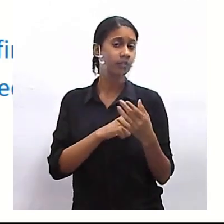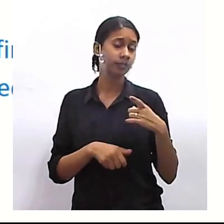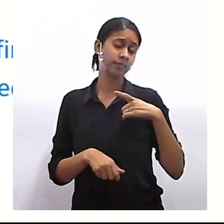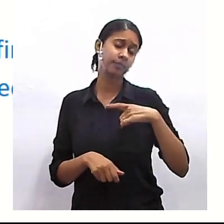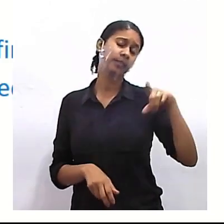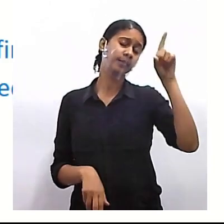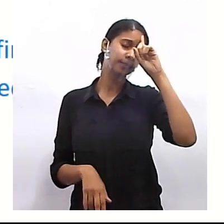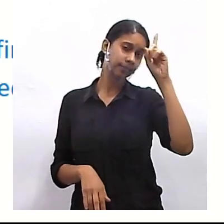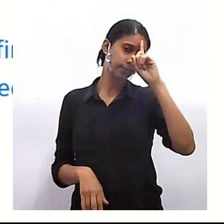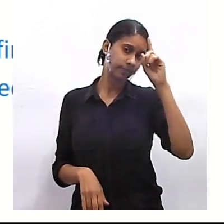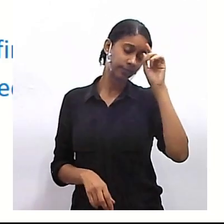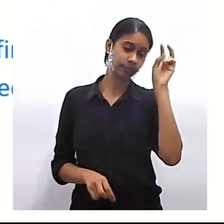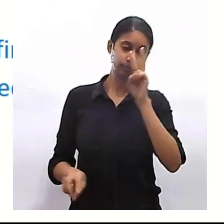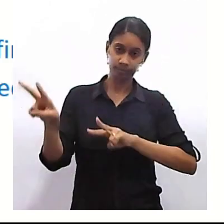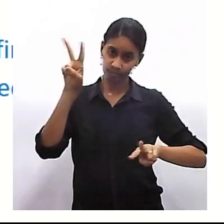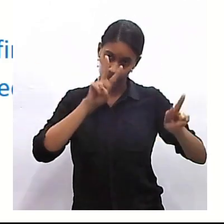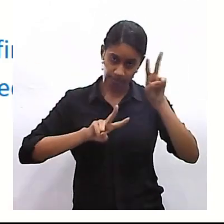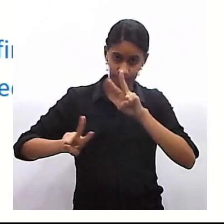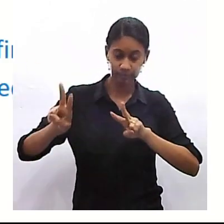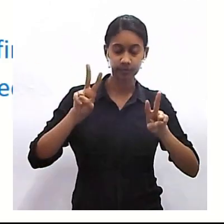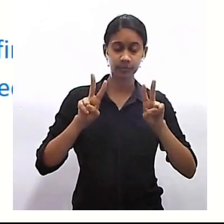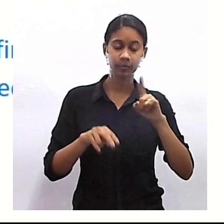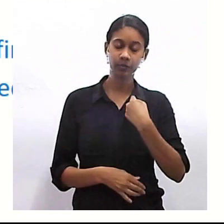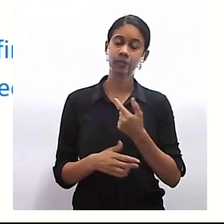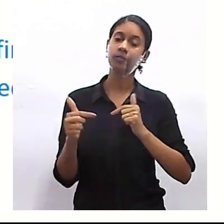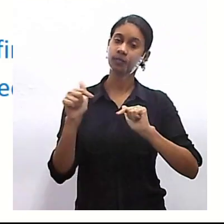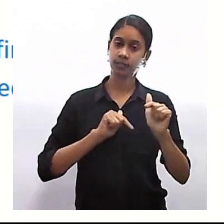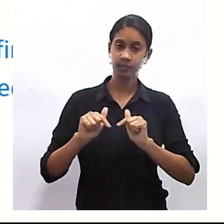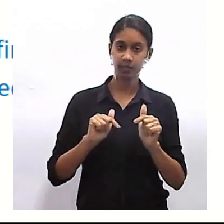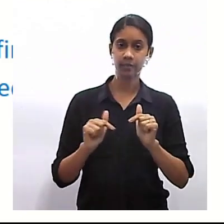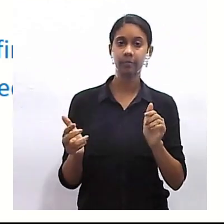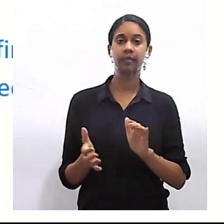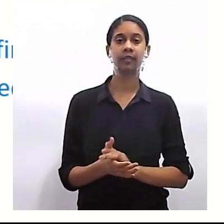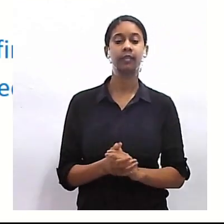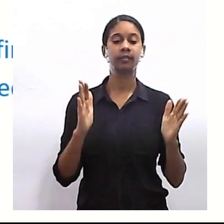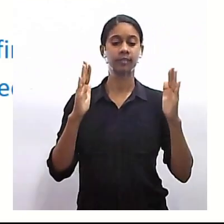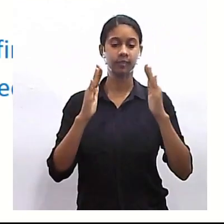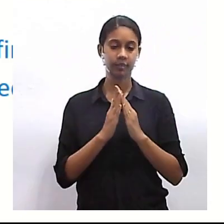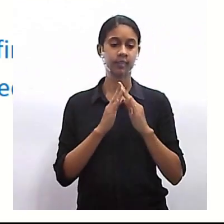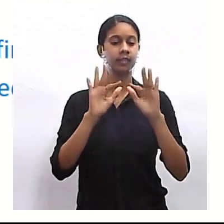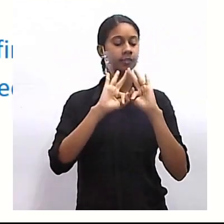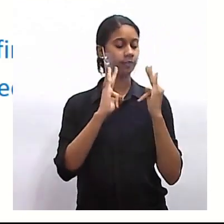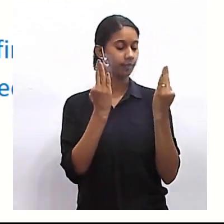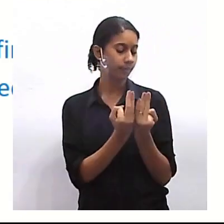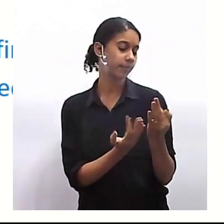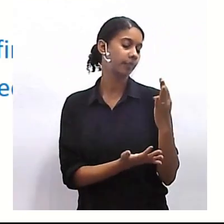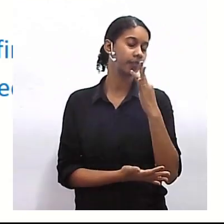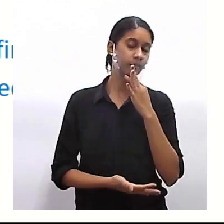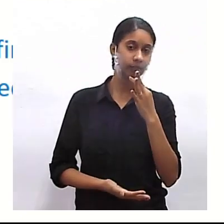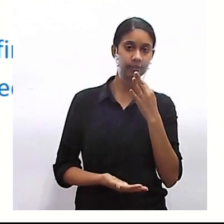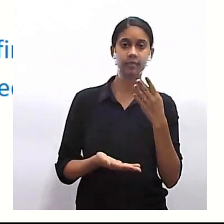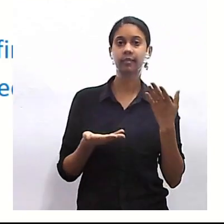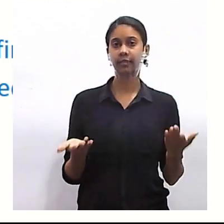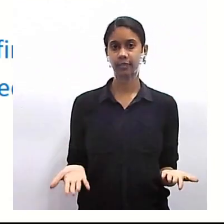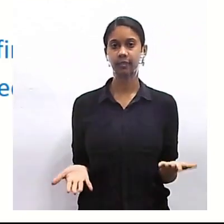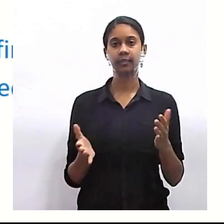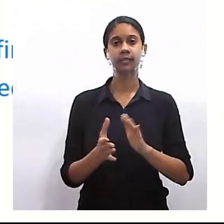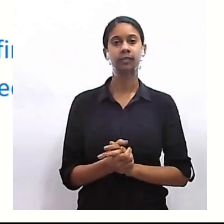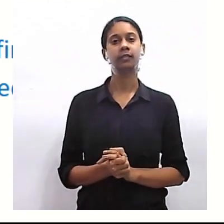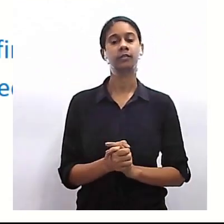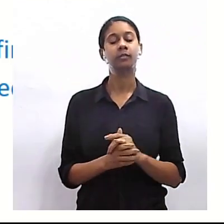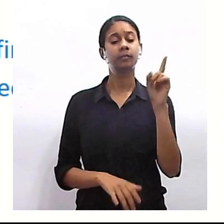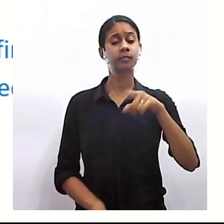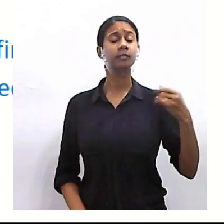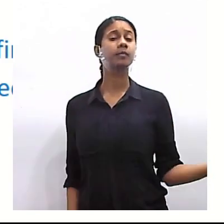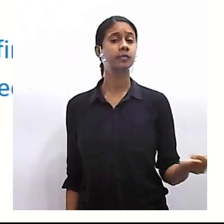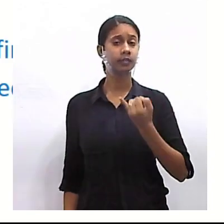vendo isso no nosso trabalho, na nossa casa, nossa família, nosso conhecido. Então é um ponto importante que a